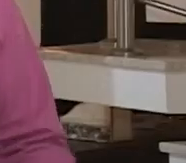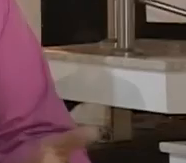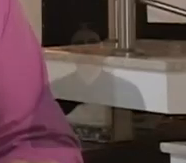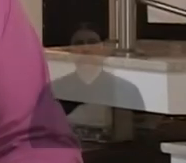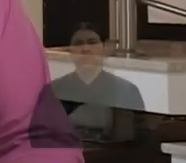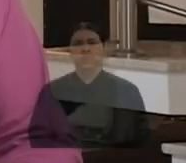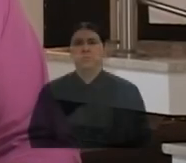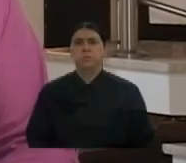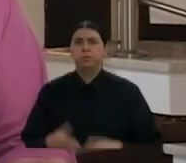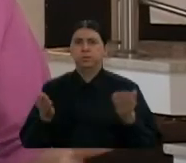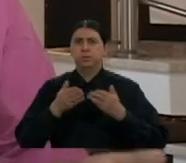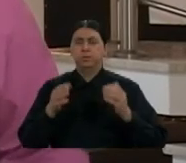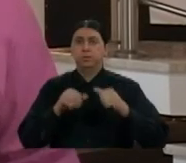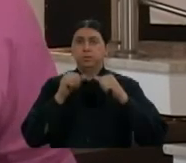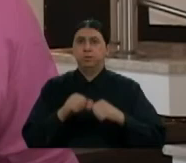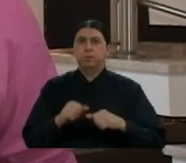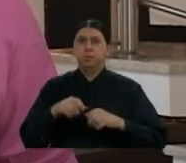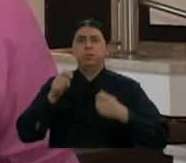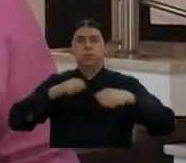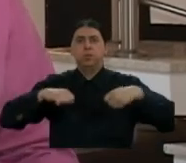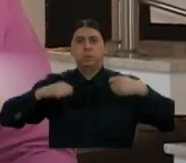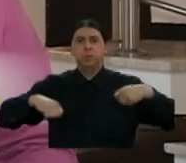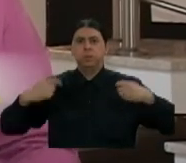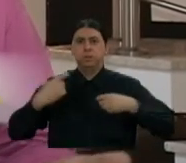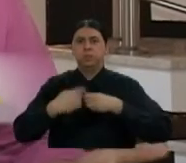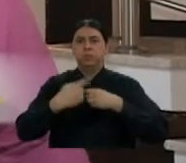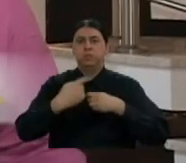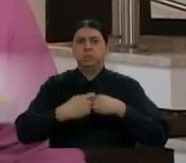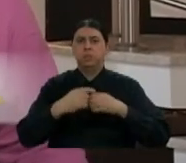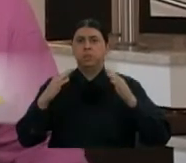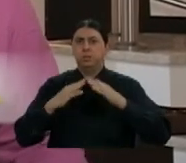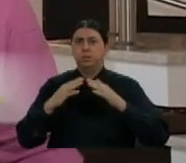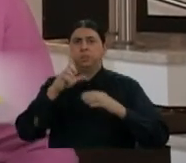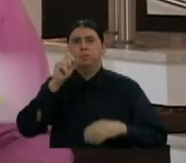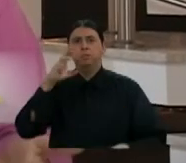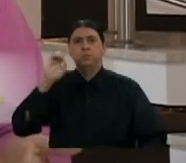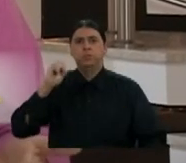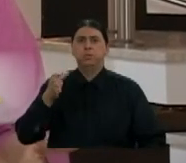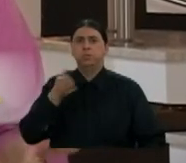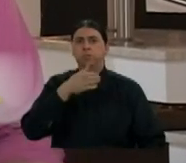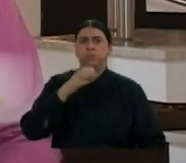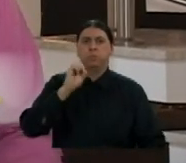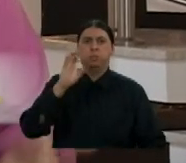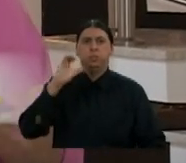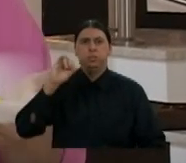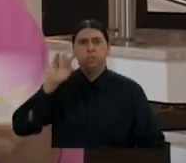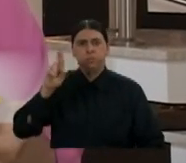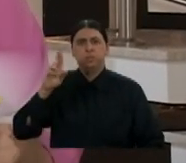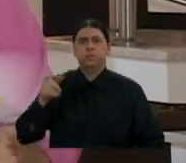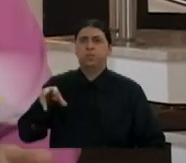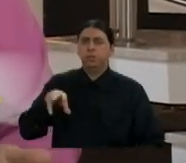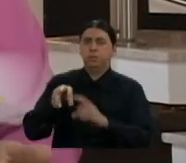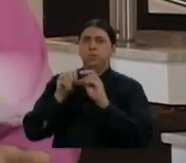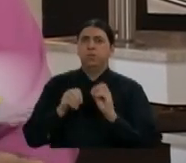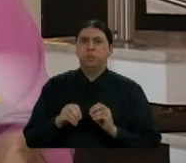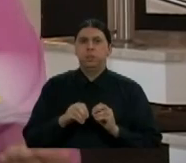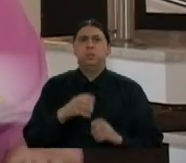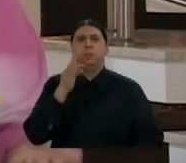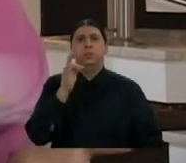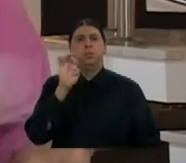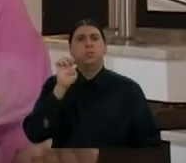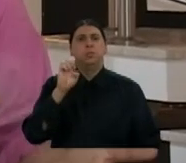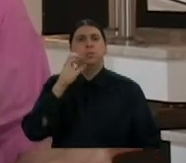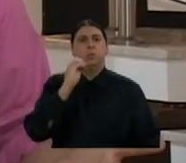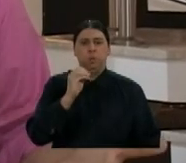agora nós estamos aqui em canoas na casa de luciano e da cimt que anotaram um hotel com apenas 15 dias de vida o